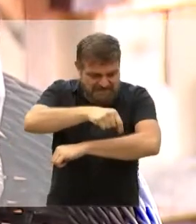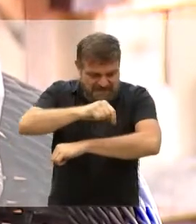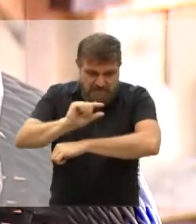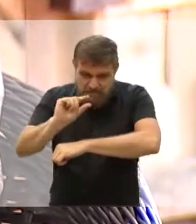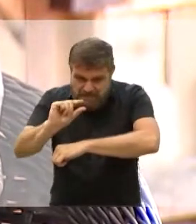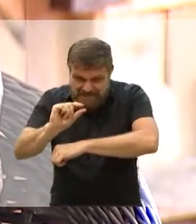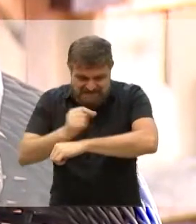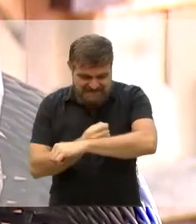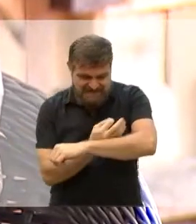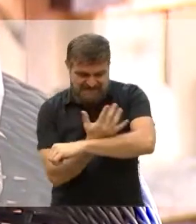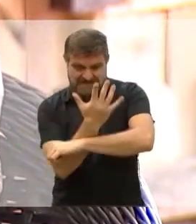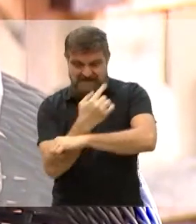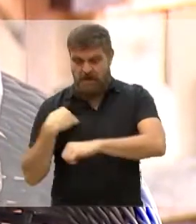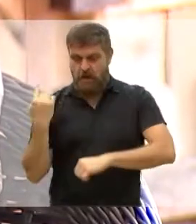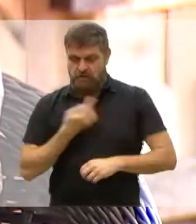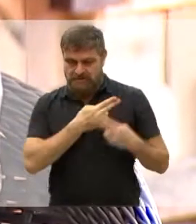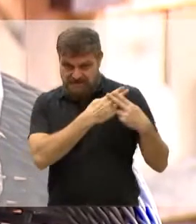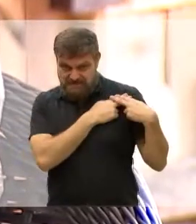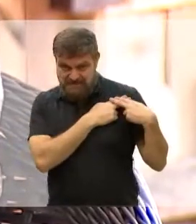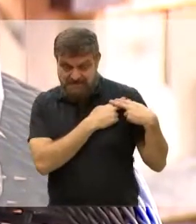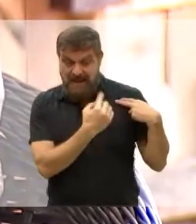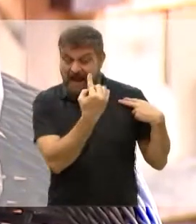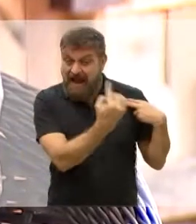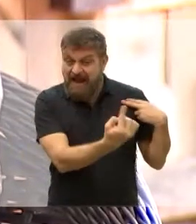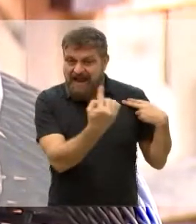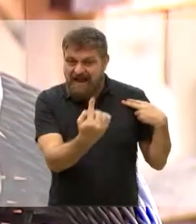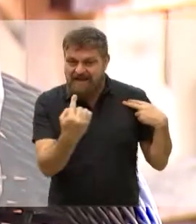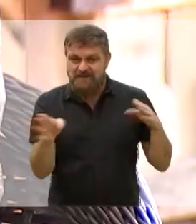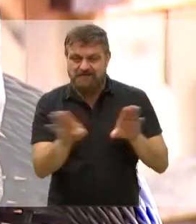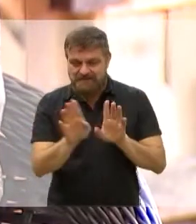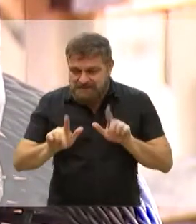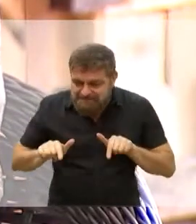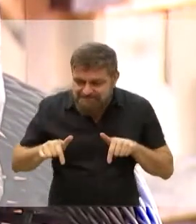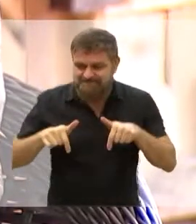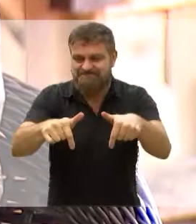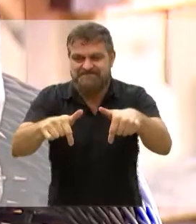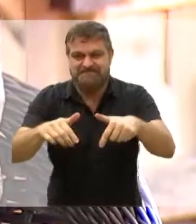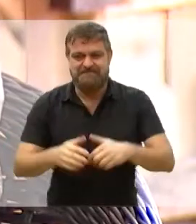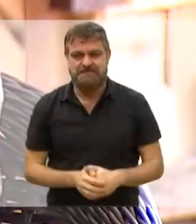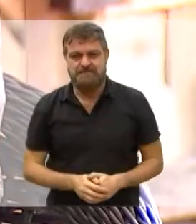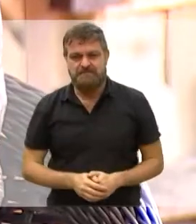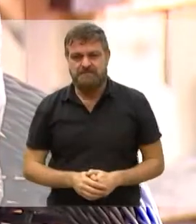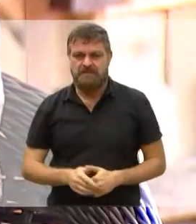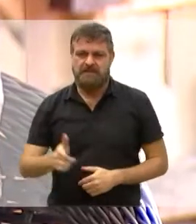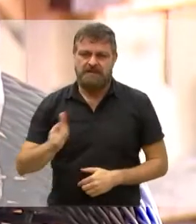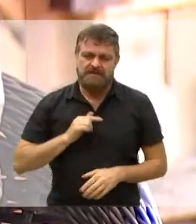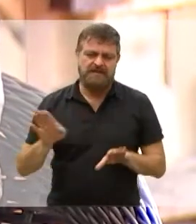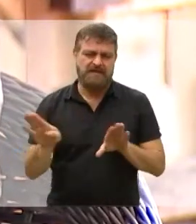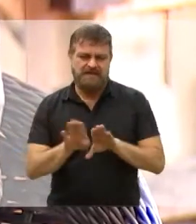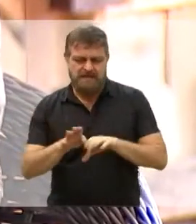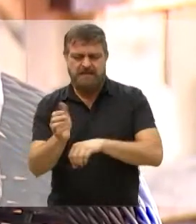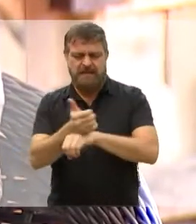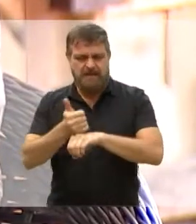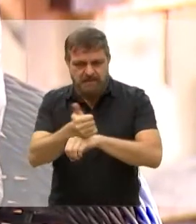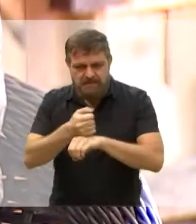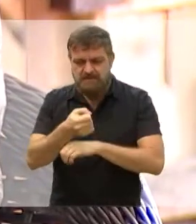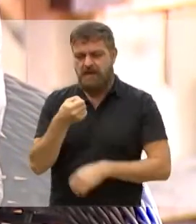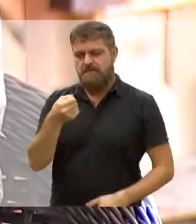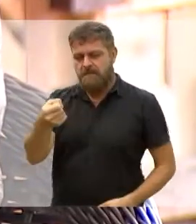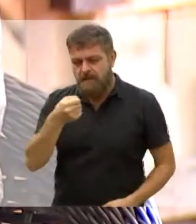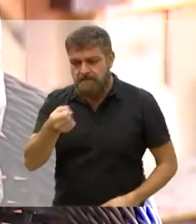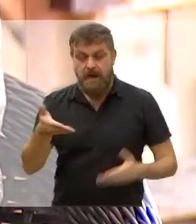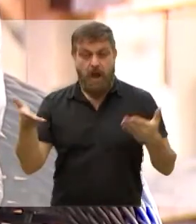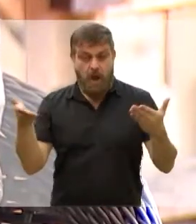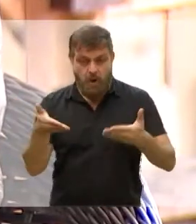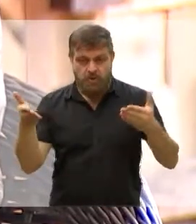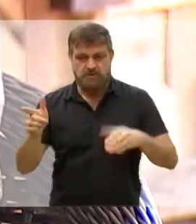agora também cabe não só a nós, mas a você continuar regando. E nós temos, claro, mais profissionais que estarão conosco